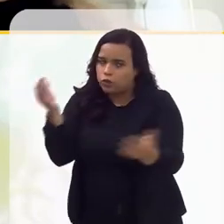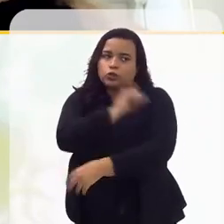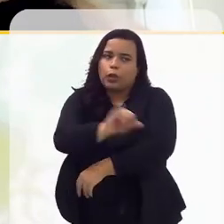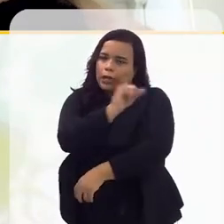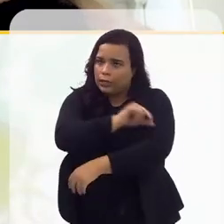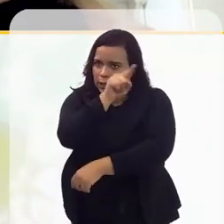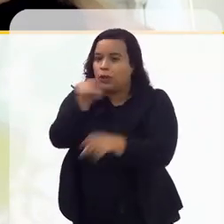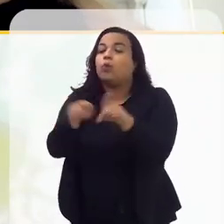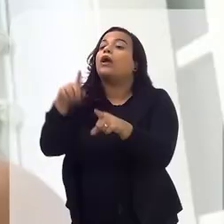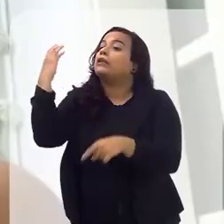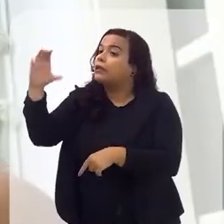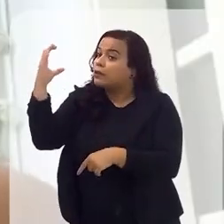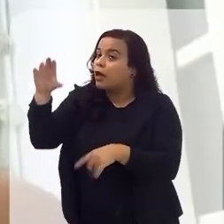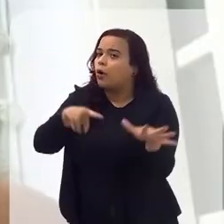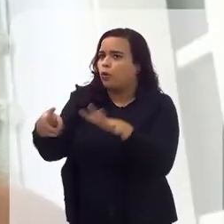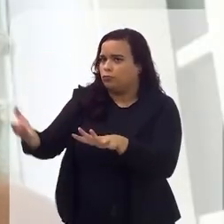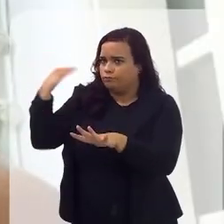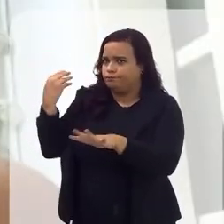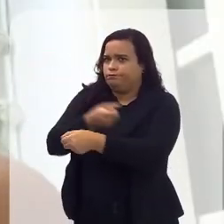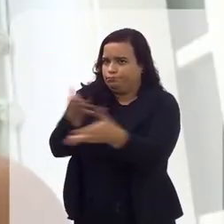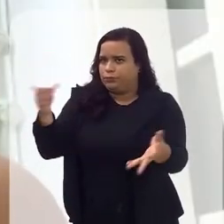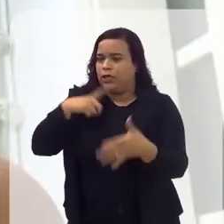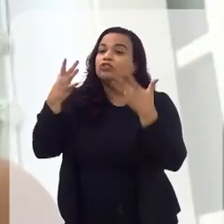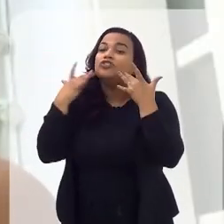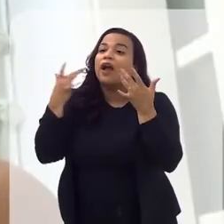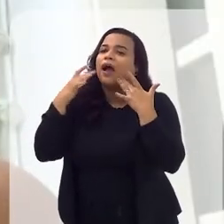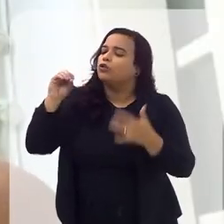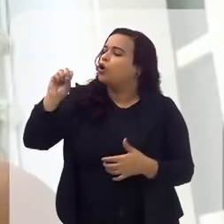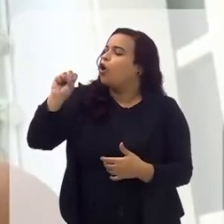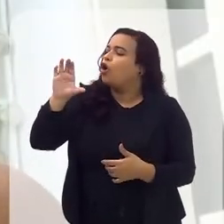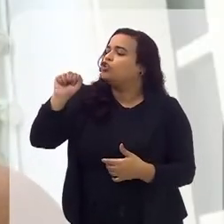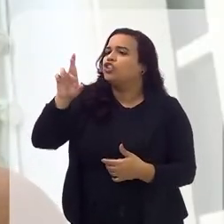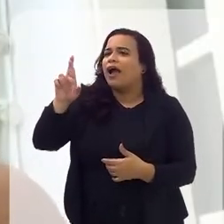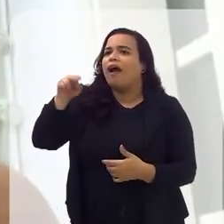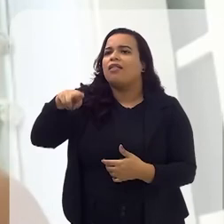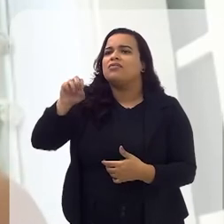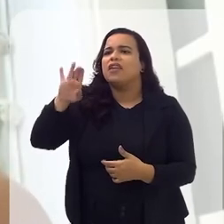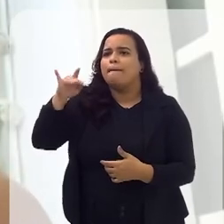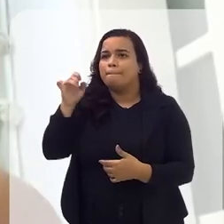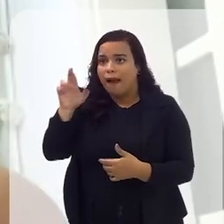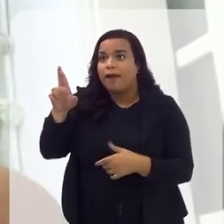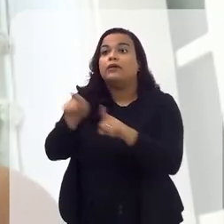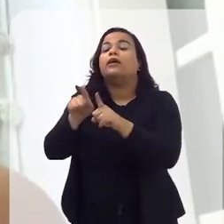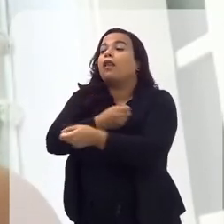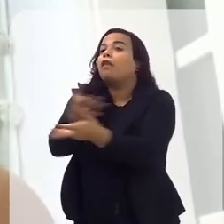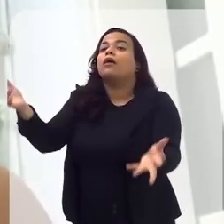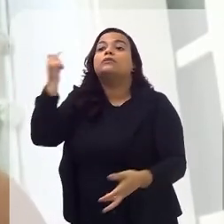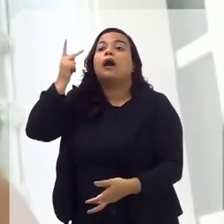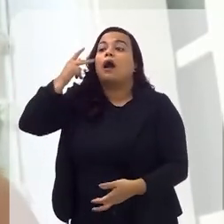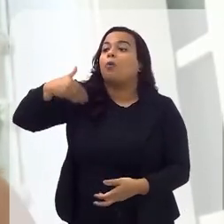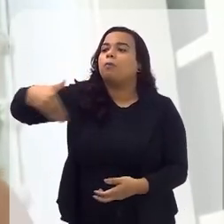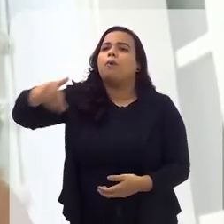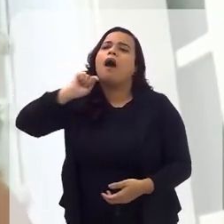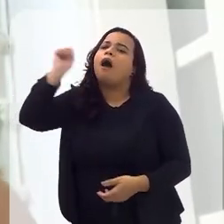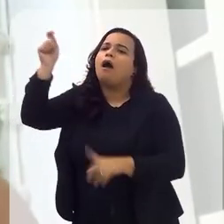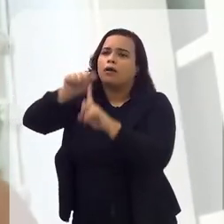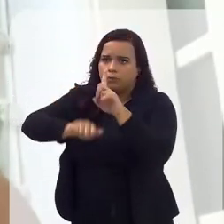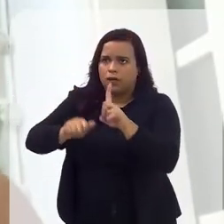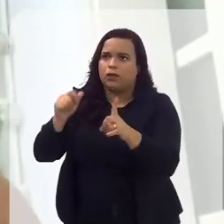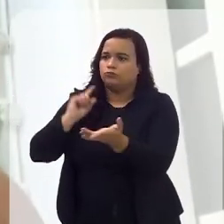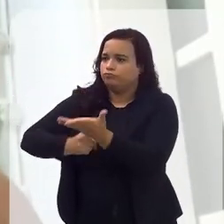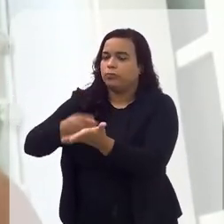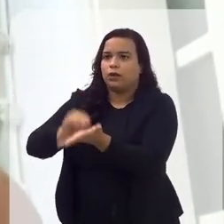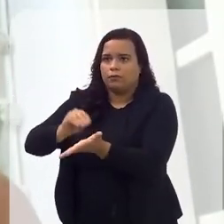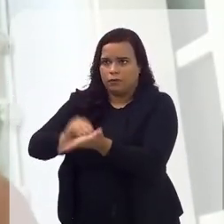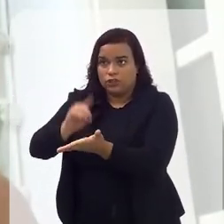você falou, no Rio de Janeiro, Niterói também na semana passada, no Teatro Oscar Niemeyer. A gente vai lançar em São Paulo, tá agora em abril, tá só